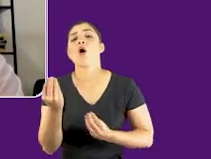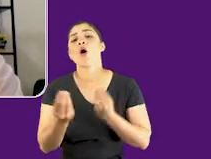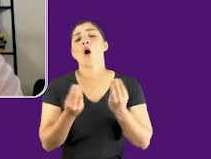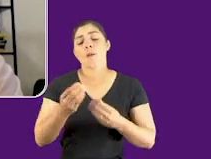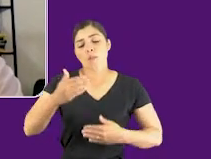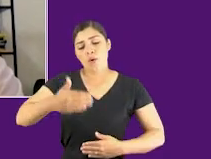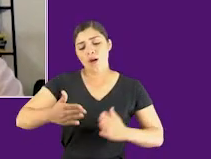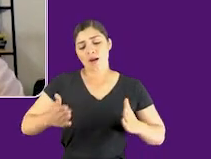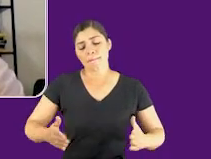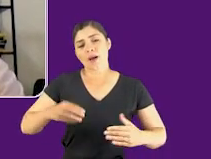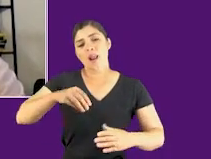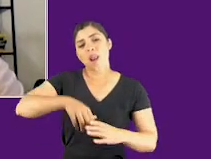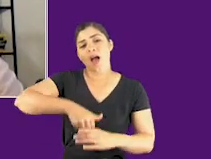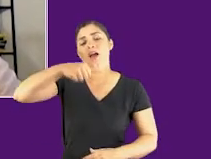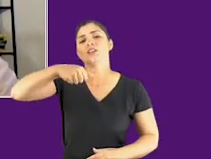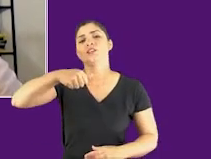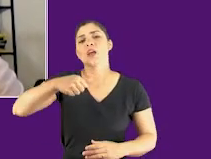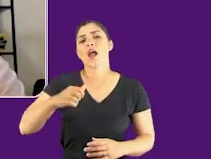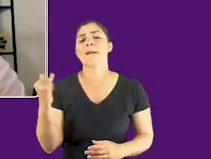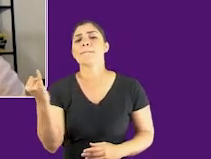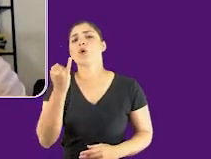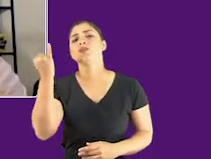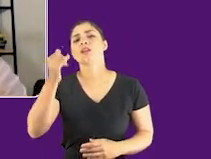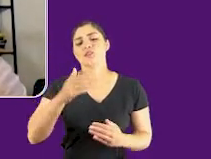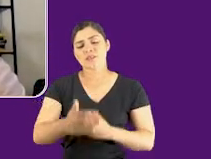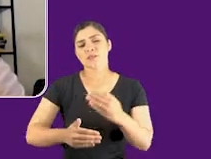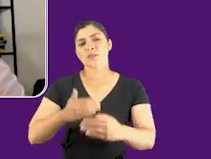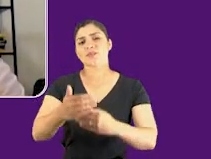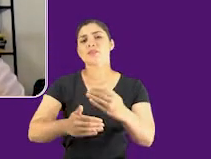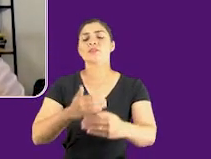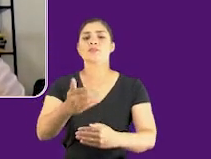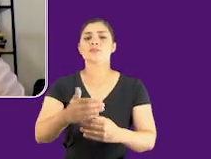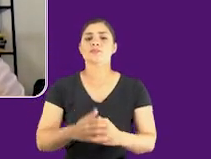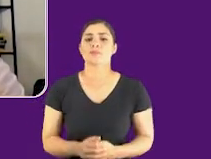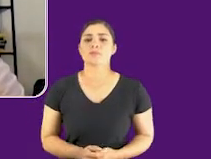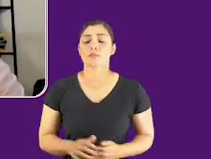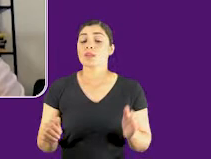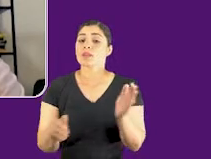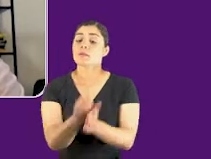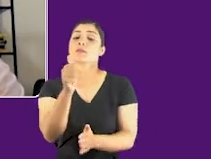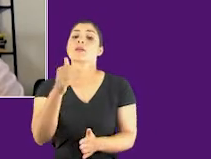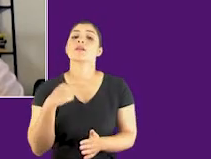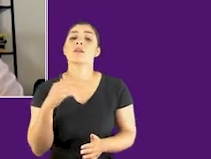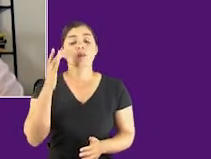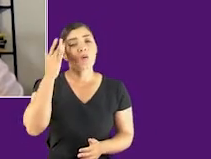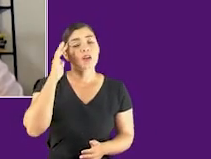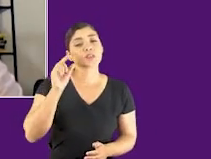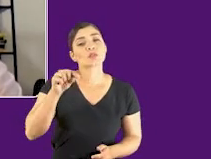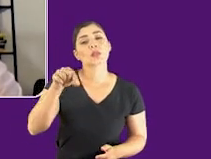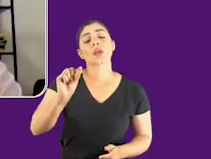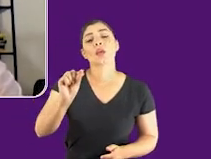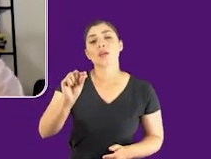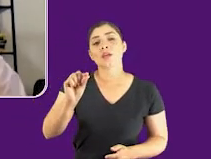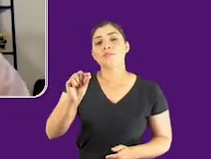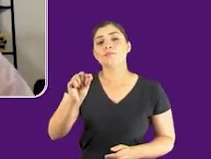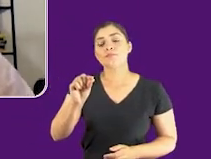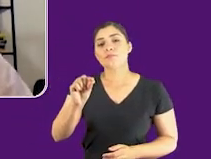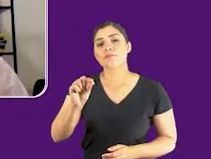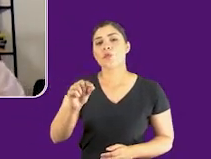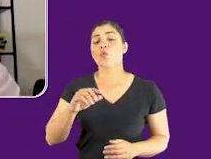visão qual o papel da embalagem nesse processo tá então a primeiro eu acho que é